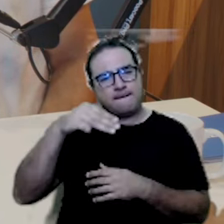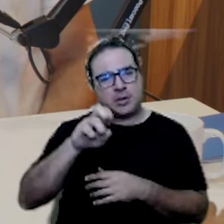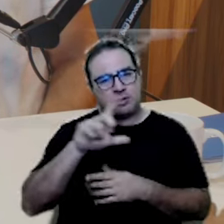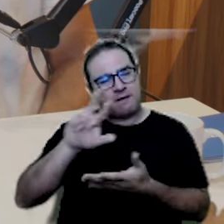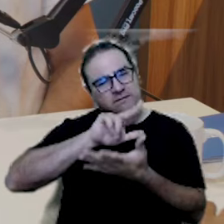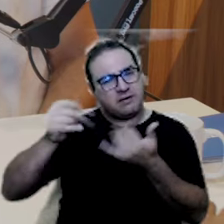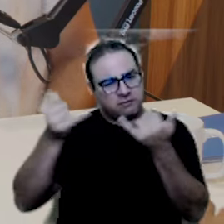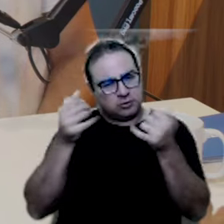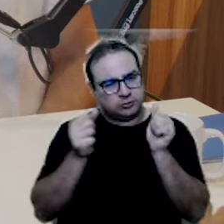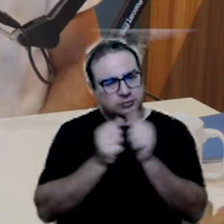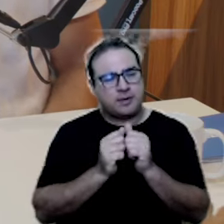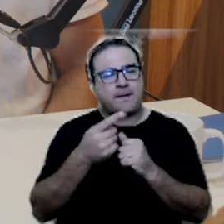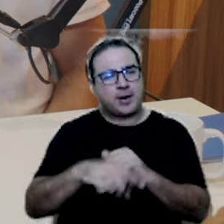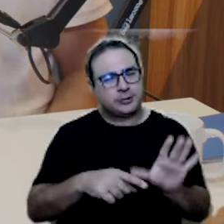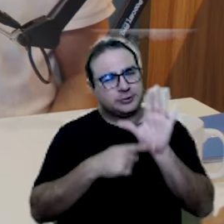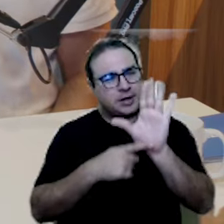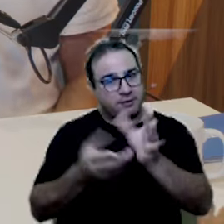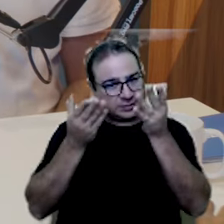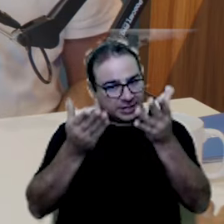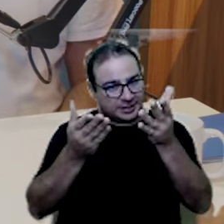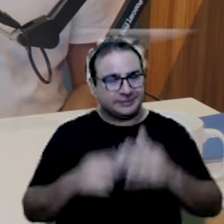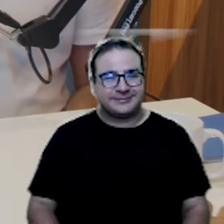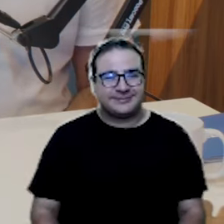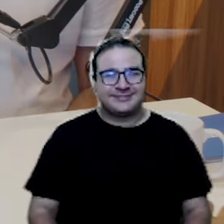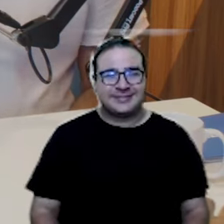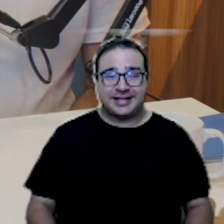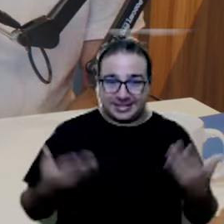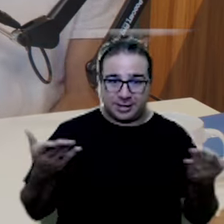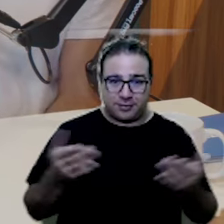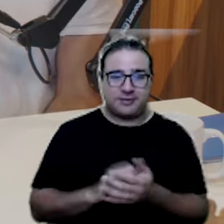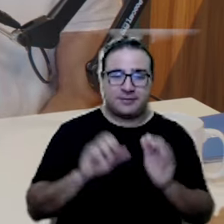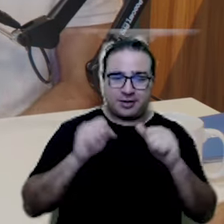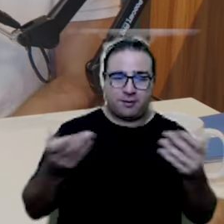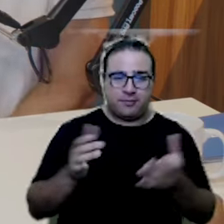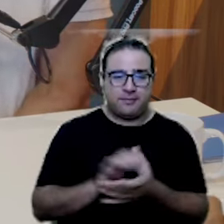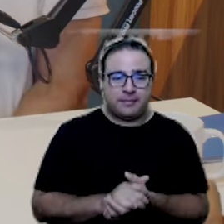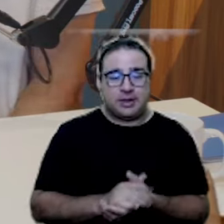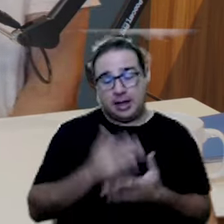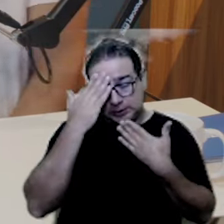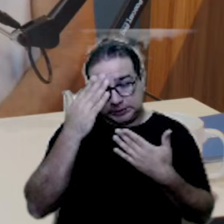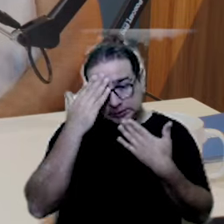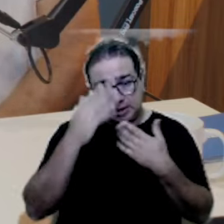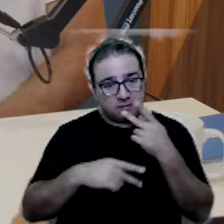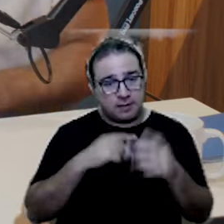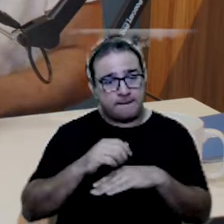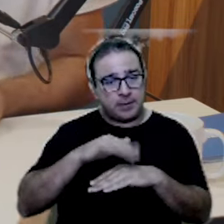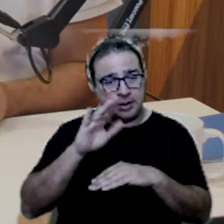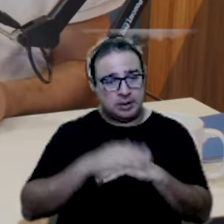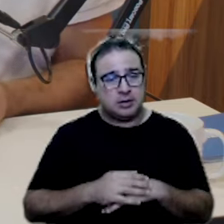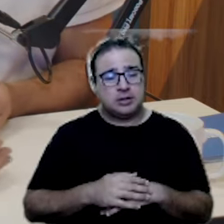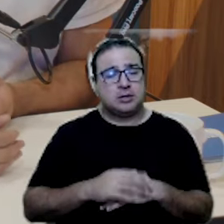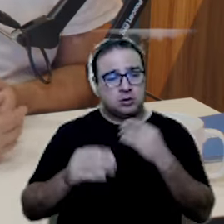manual aí riquíssimo de informações para ajudar vocês acho que é isso hoje né é isso quero agradecer falar que